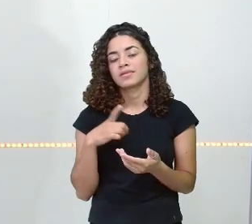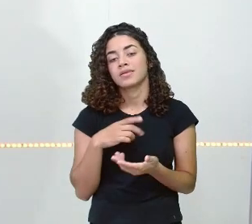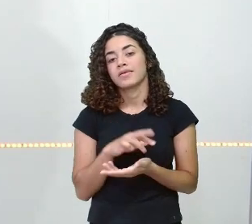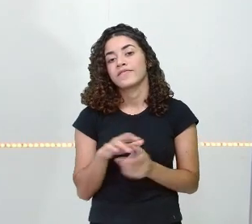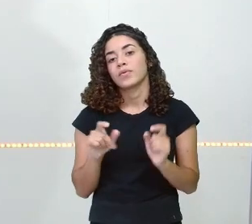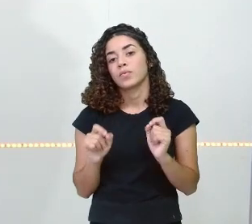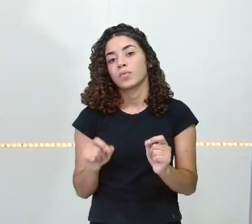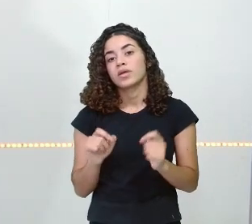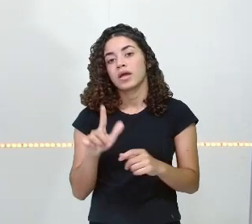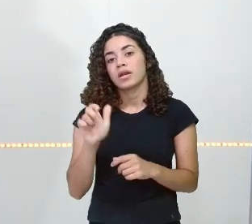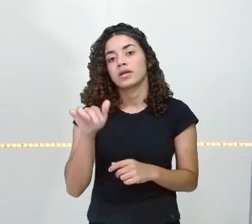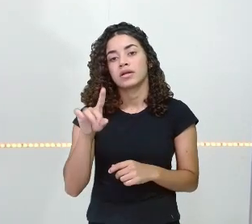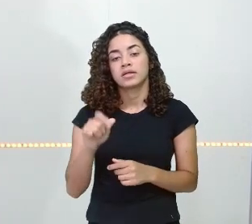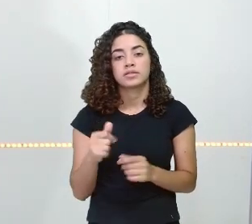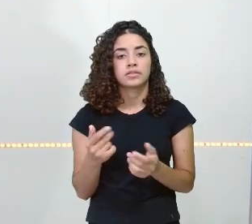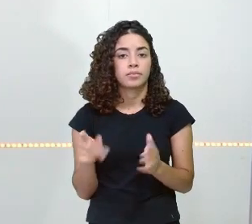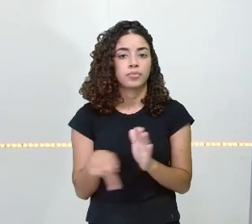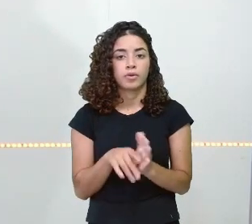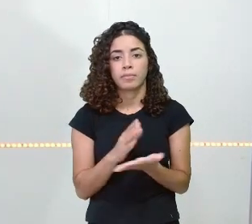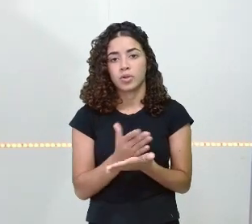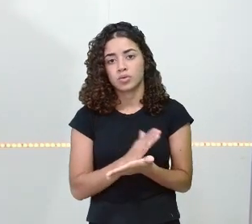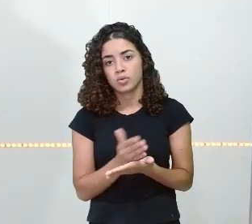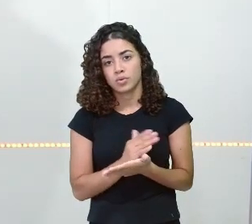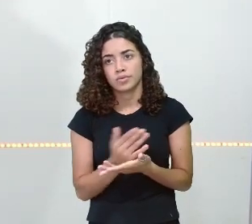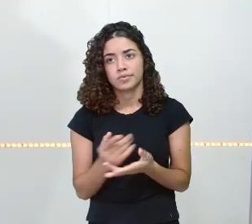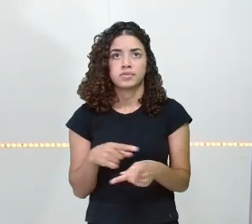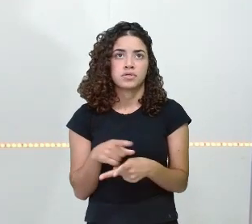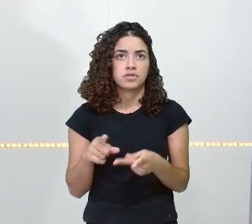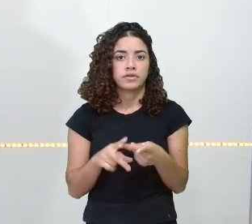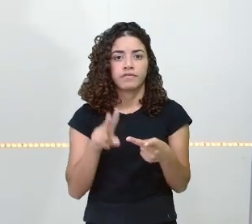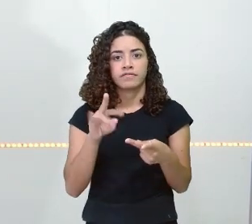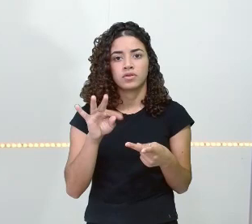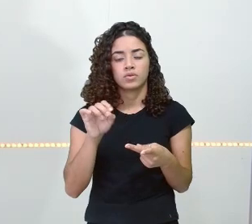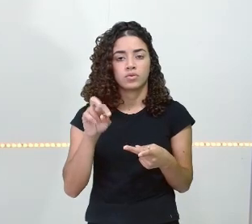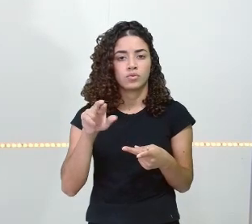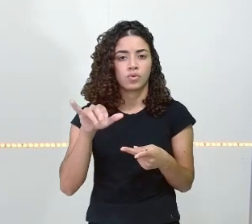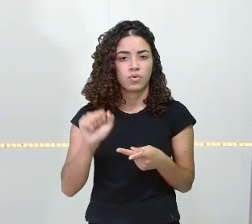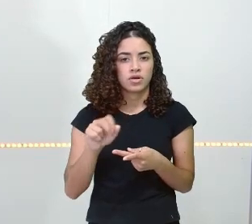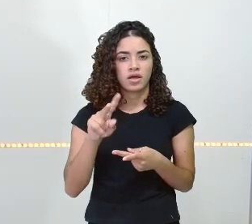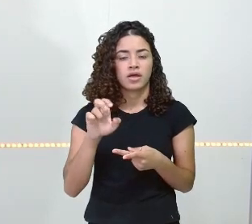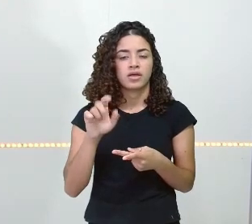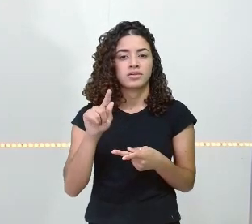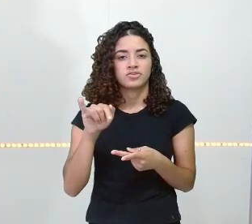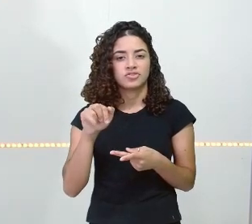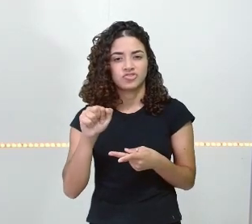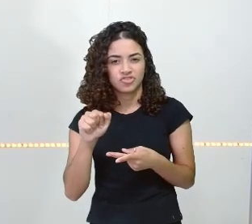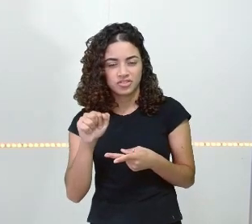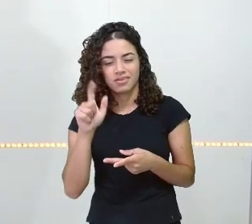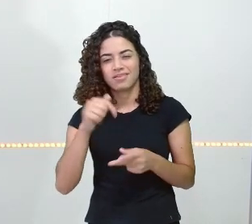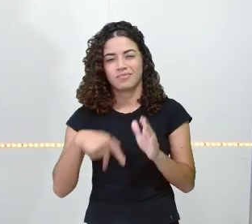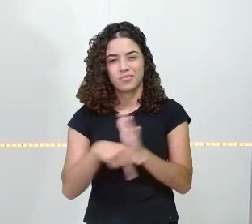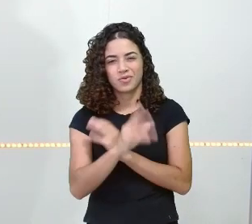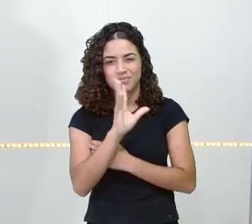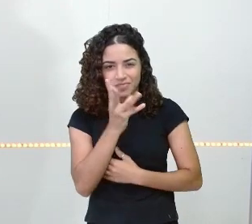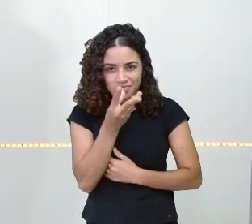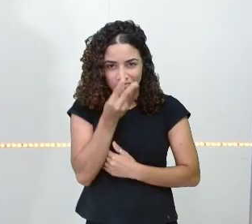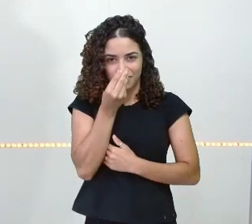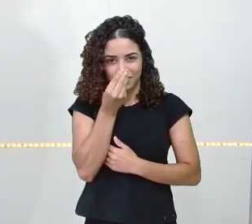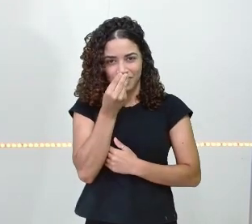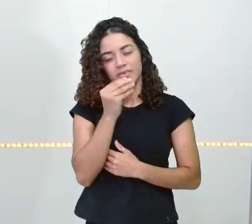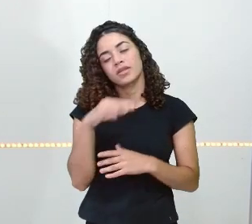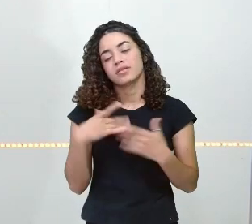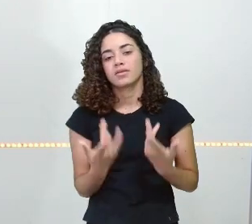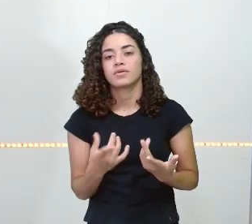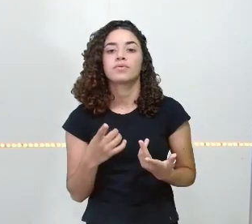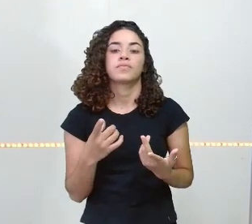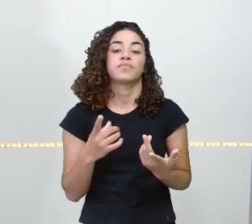a lenda da mandioca, a lenda da Vitória Régia, que já ouvimos essas histórias. E aí os